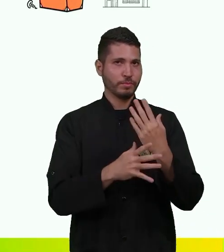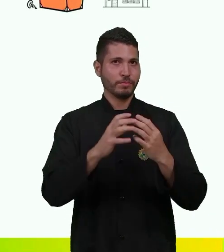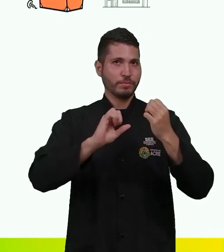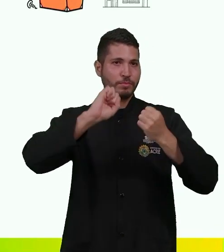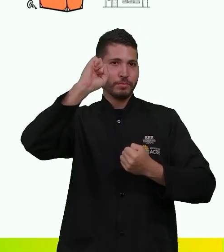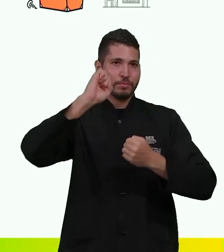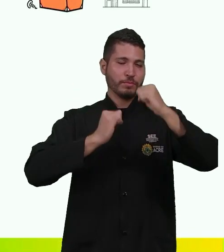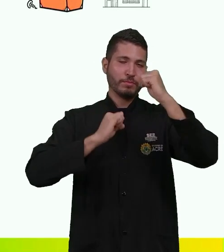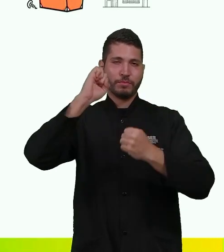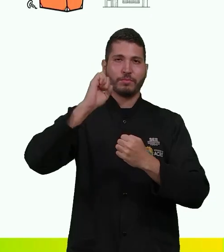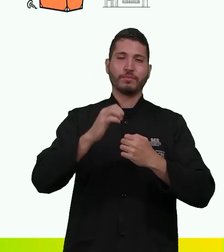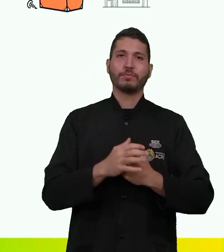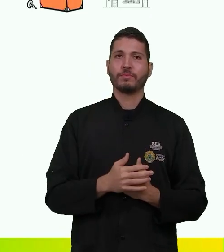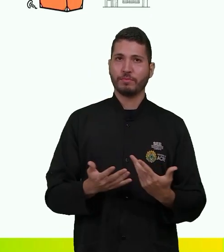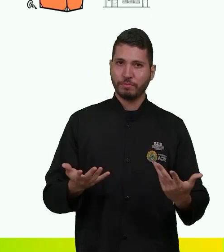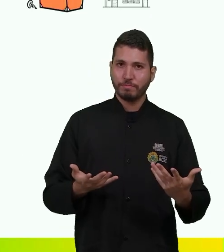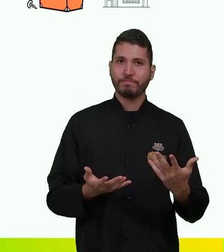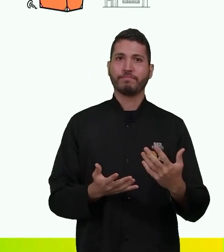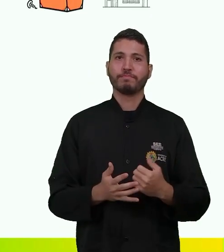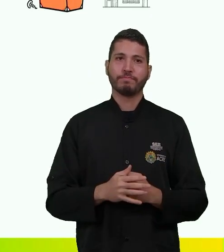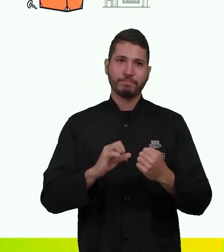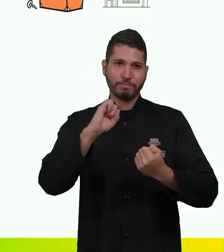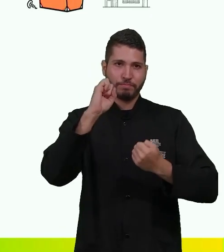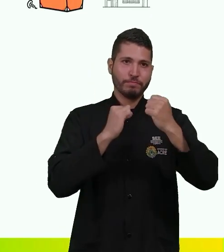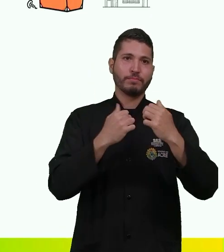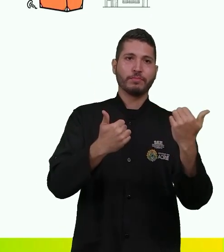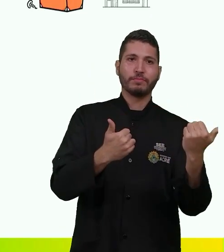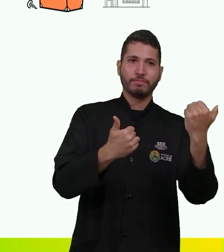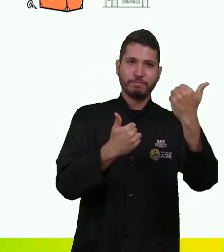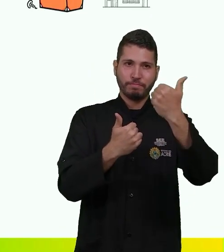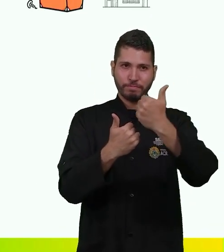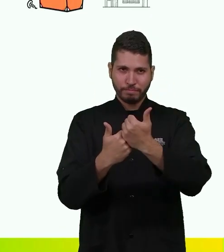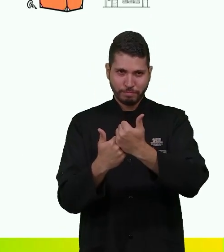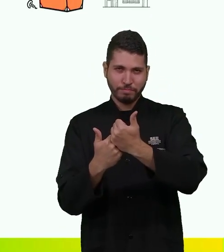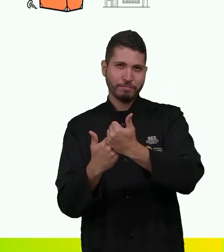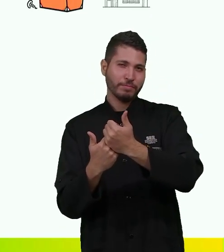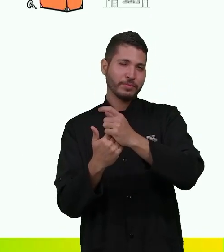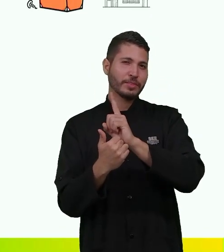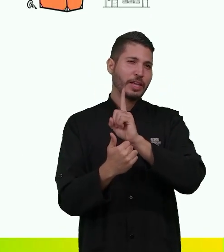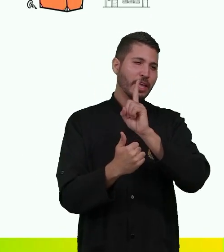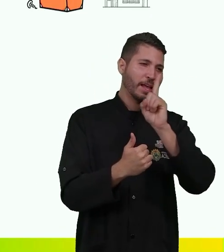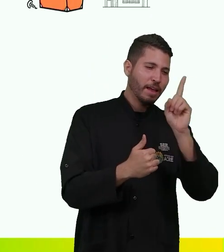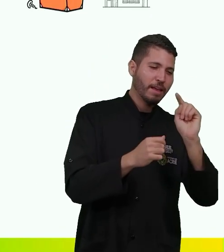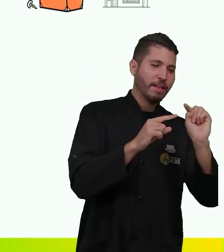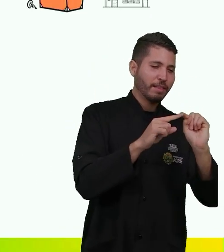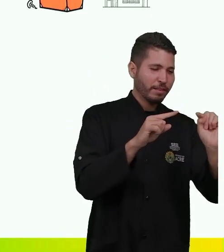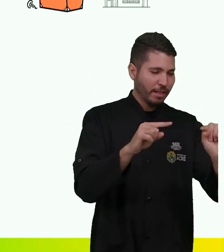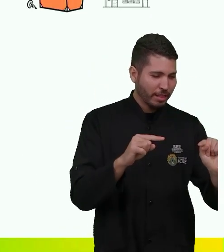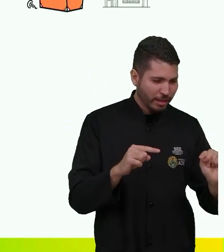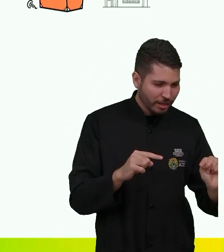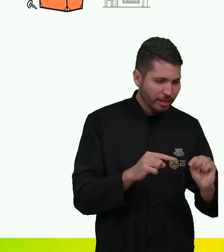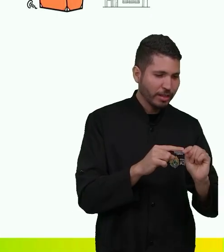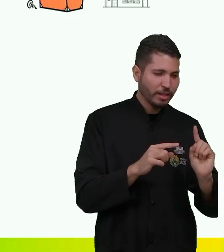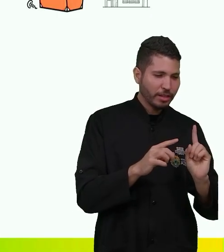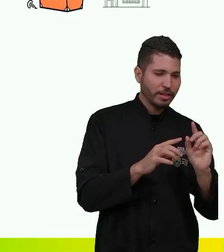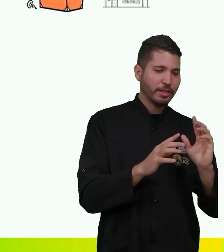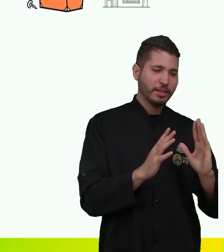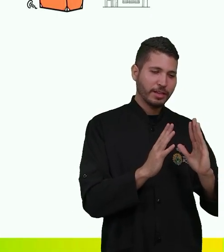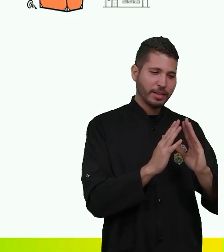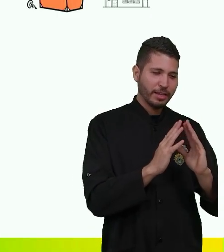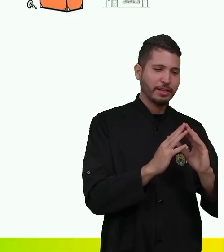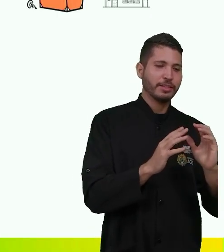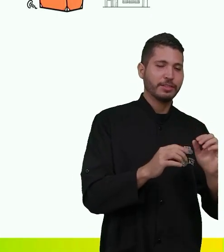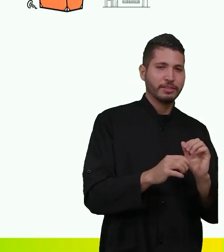fábricas. A fábrica substituiu aquela velha oficina que o camarada tinha no fundo do quintal da sua casa, centralizando